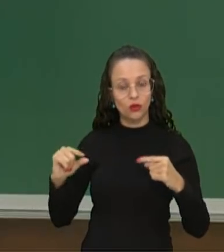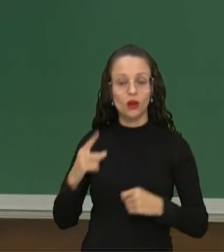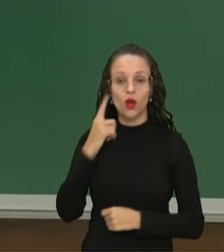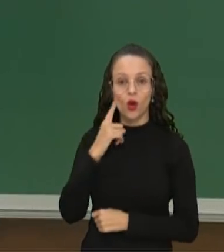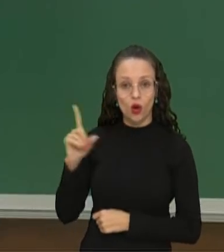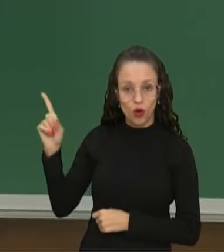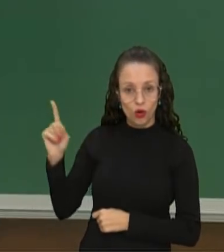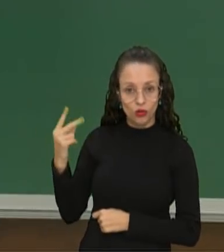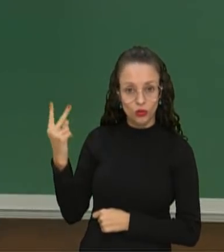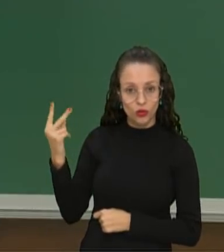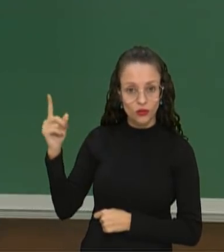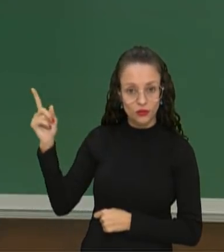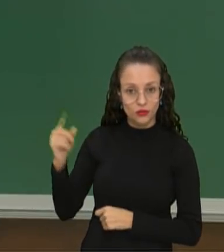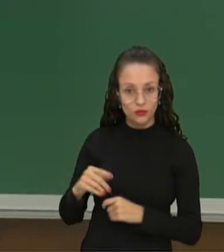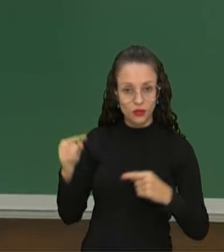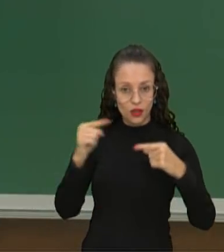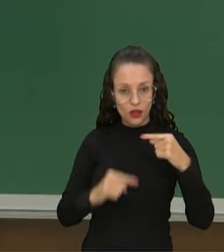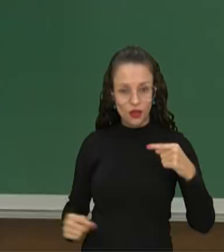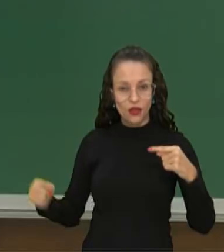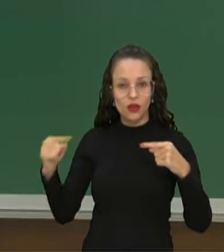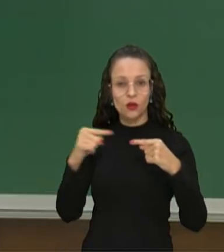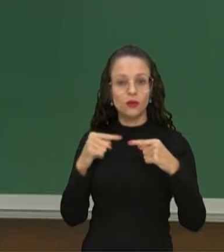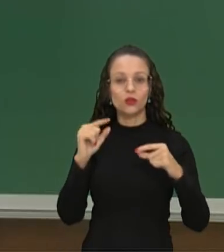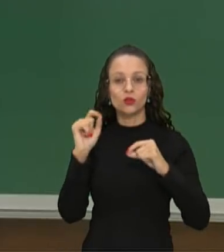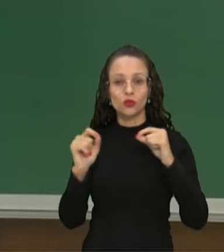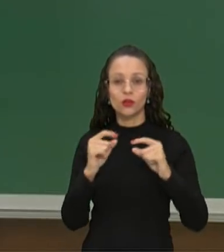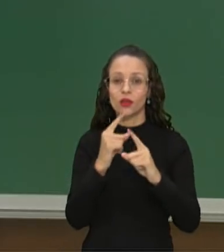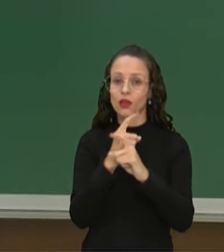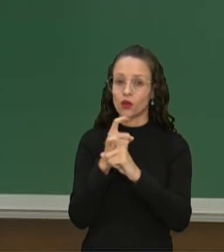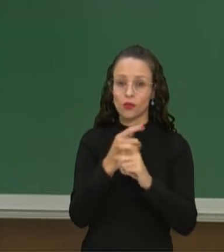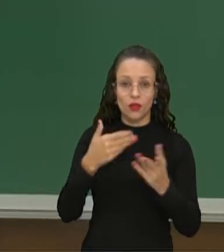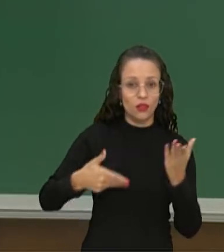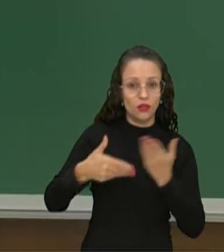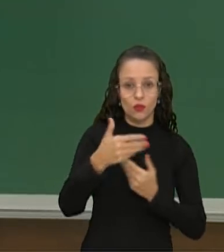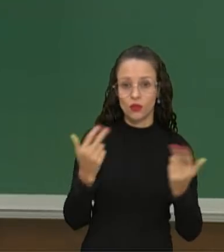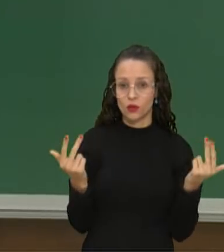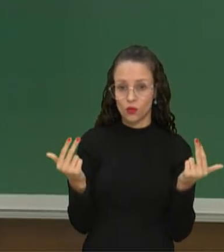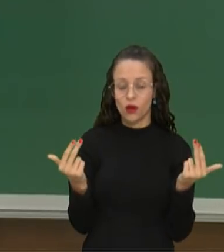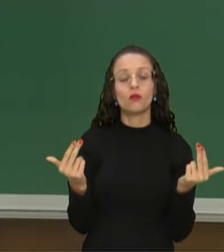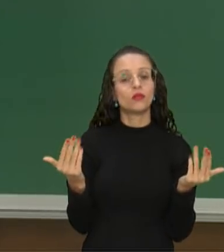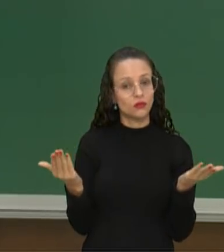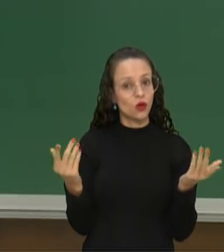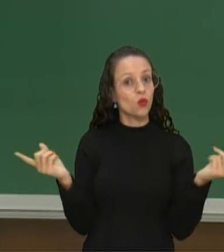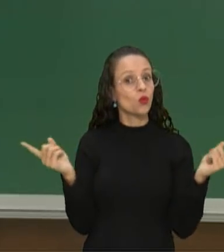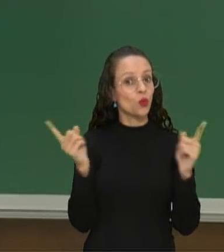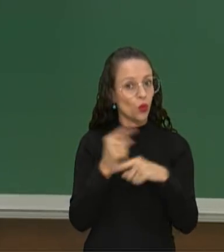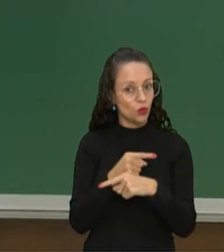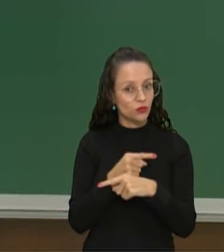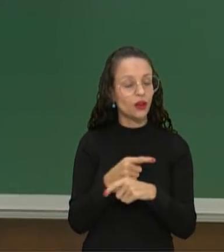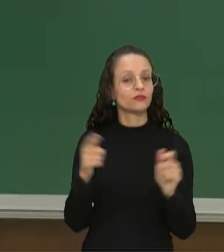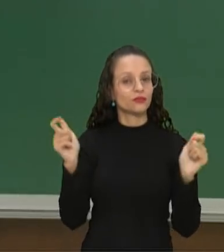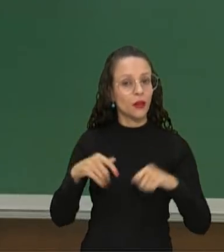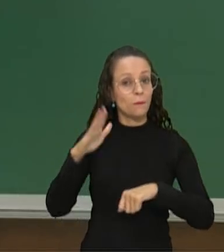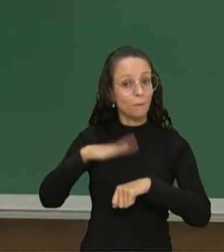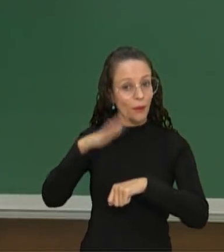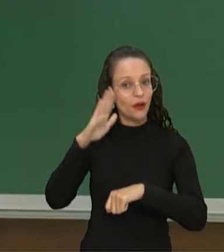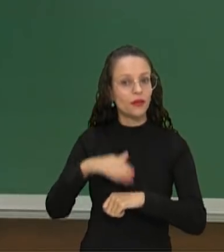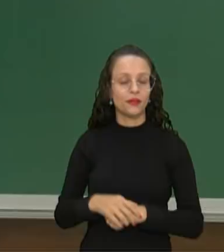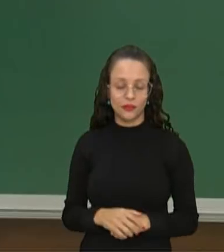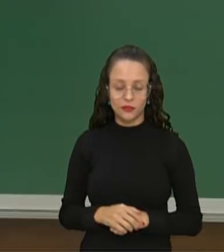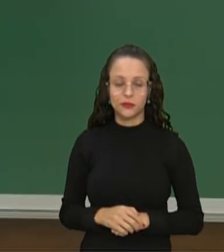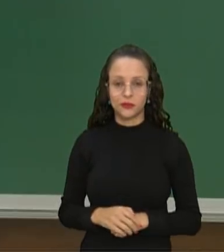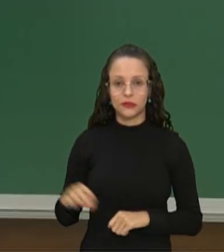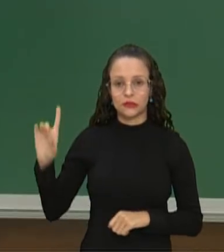Olhem lá o 2. Recombinação é a mesma coisa que o crossing over lá, gente. Então, é ao contrário, é maior, né?